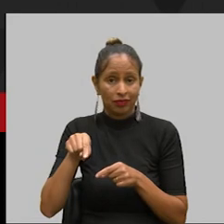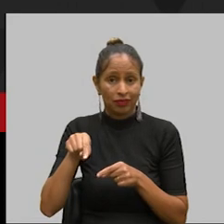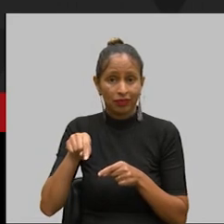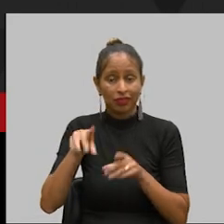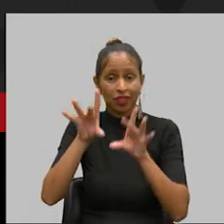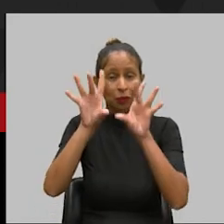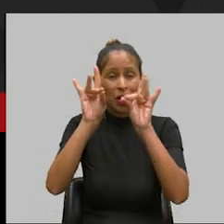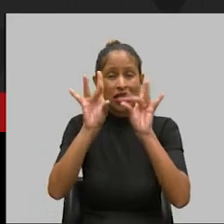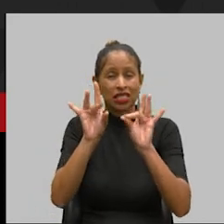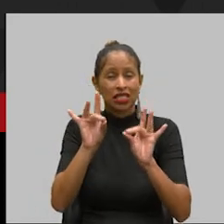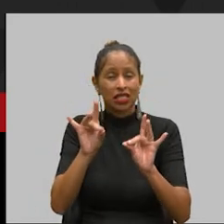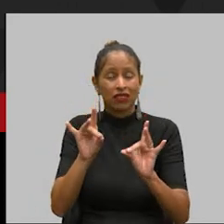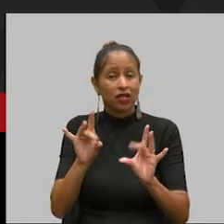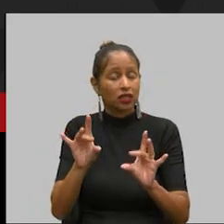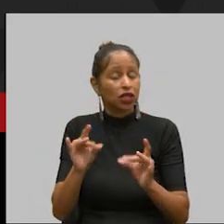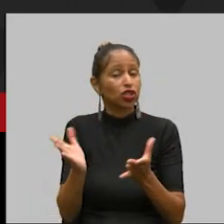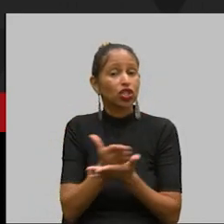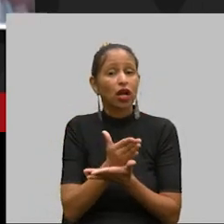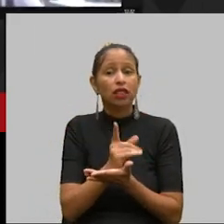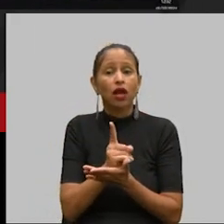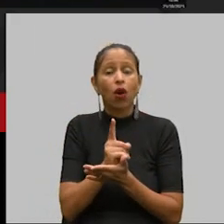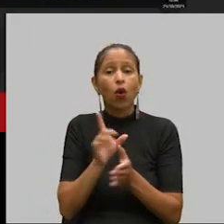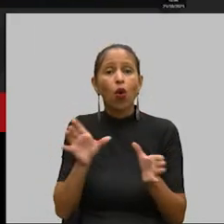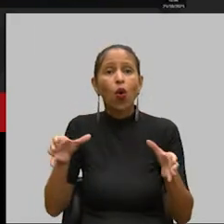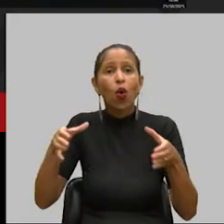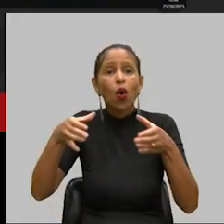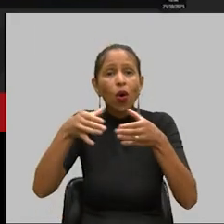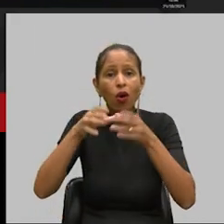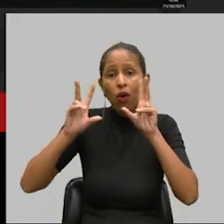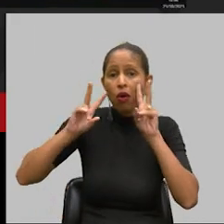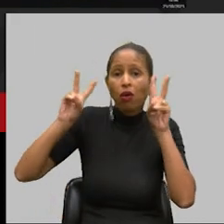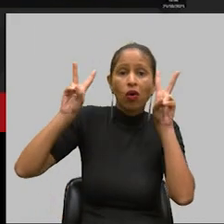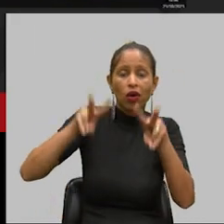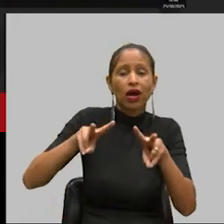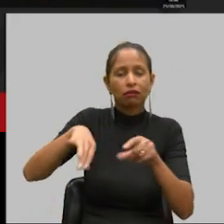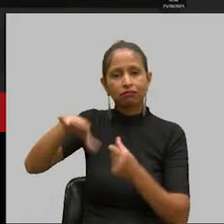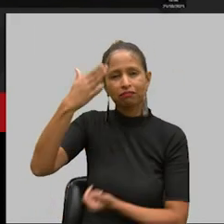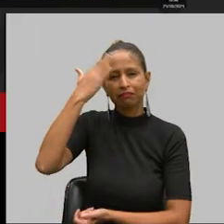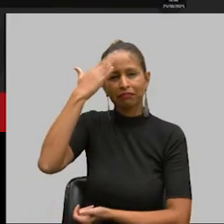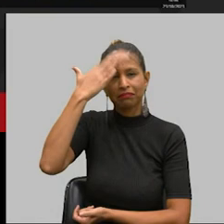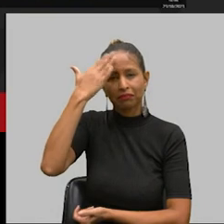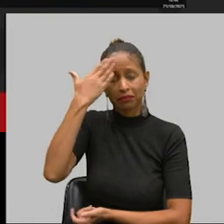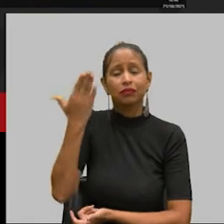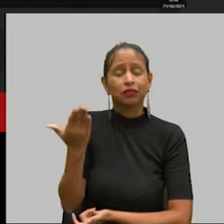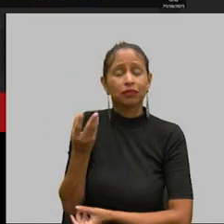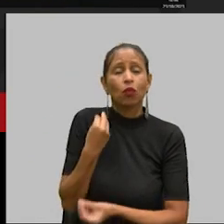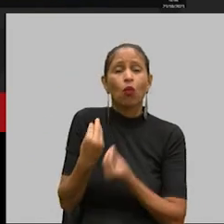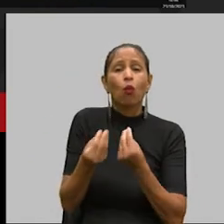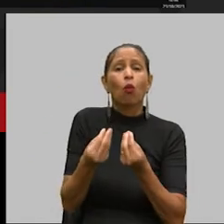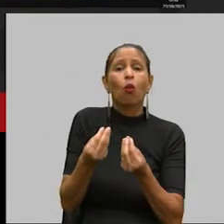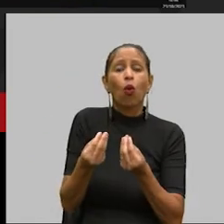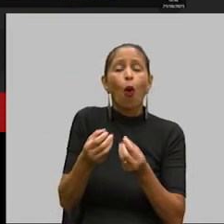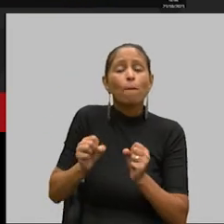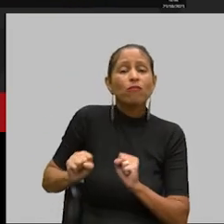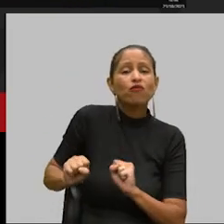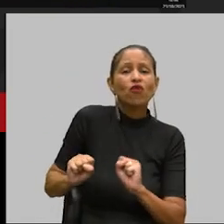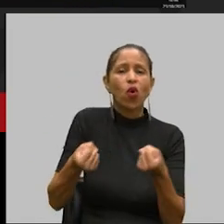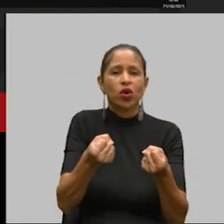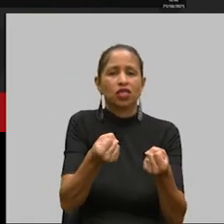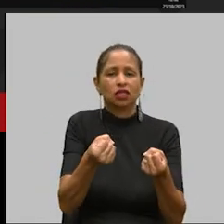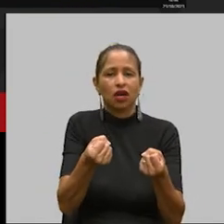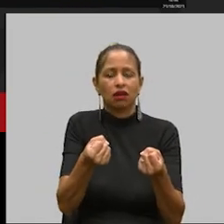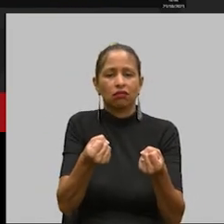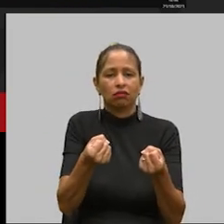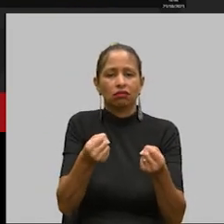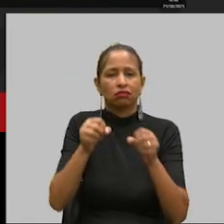especificidades nós temos que olhar pro conjunto da diversidade compreendendo como uma força que torna